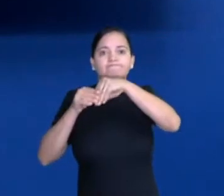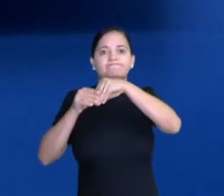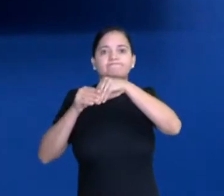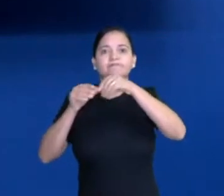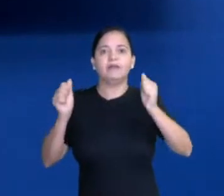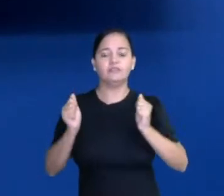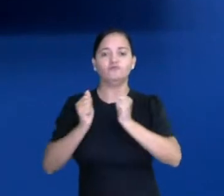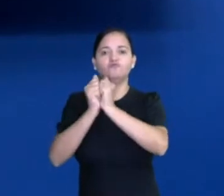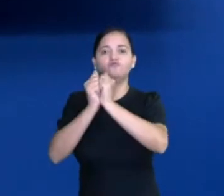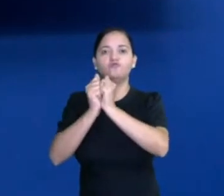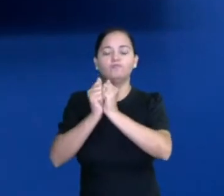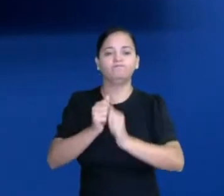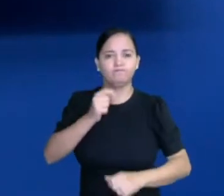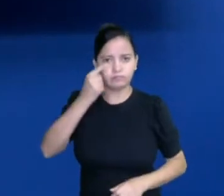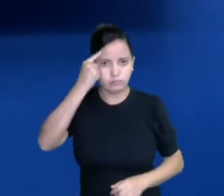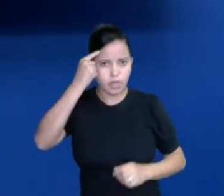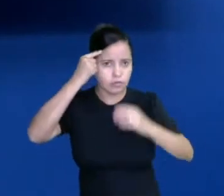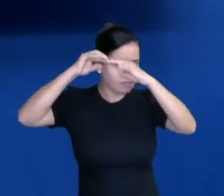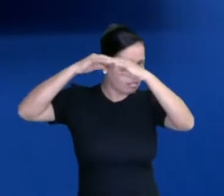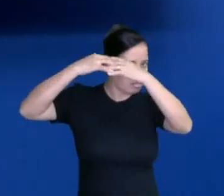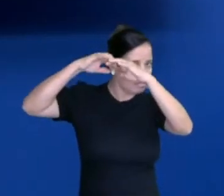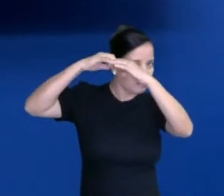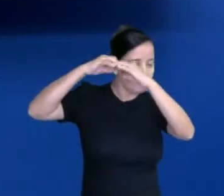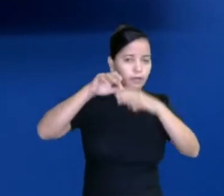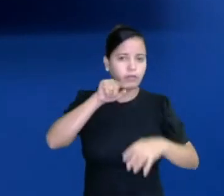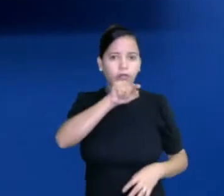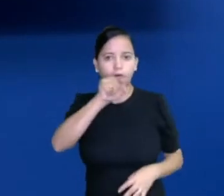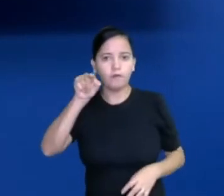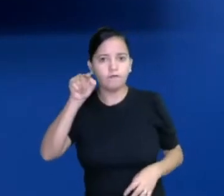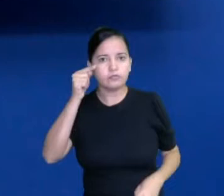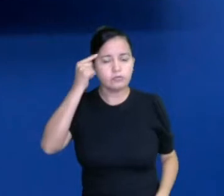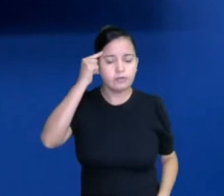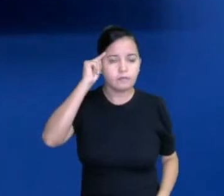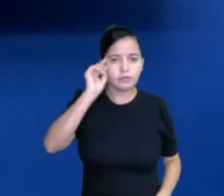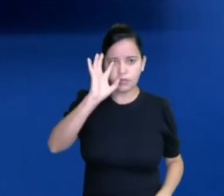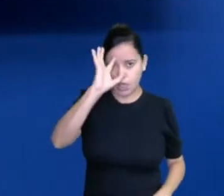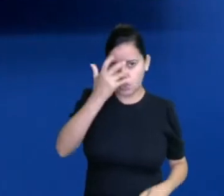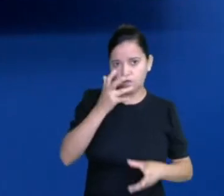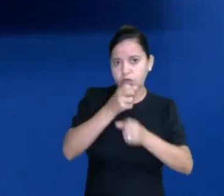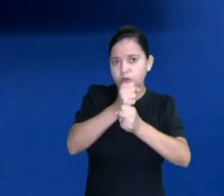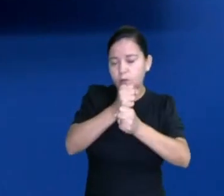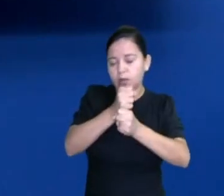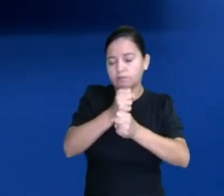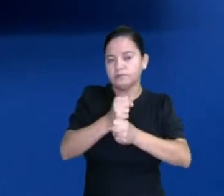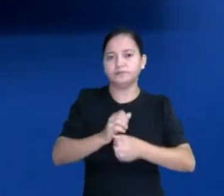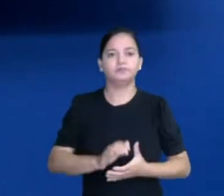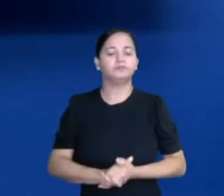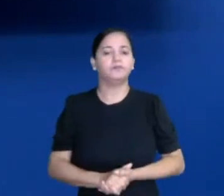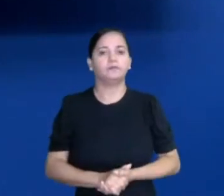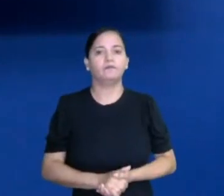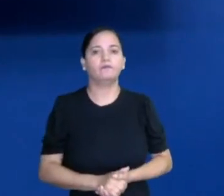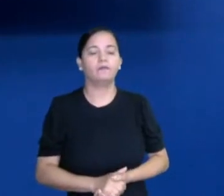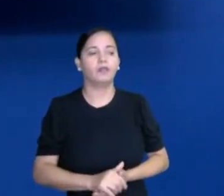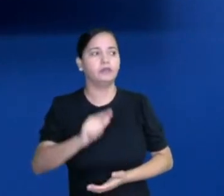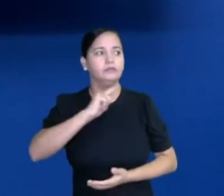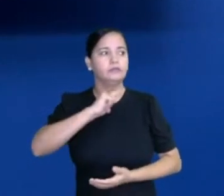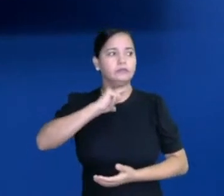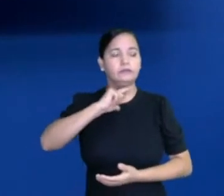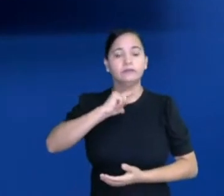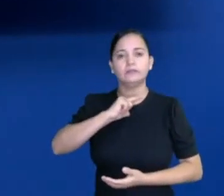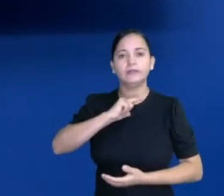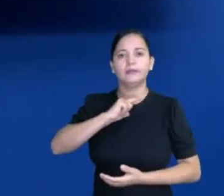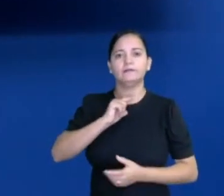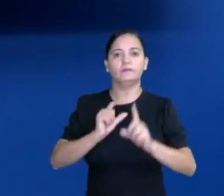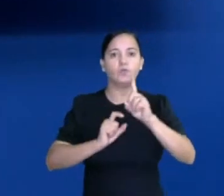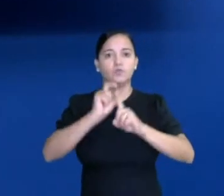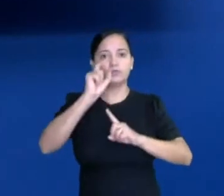existe. Então, cálculo mental, pensa aí no cálculo mental. Como é que a gente pode fazer? Não está em representação aí de unidades